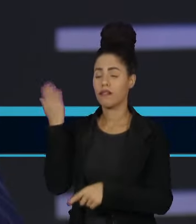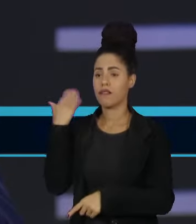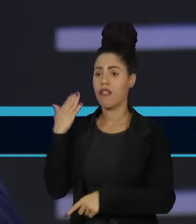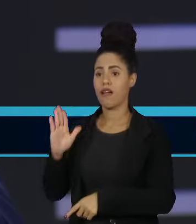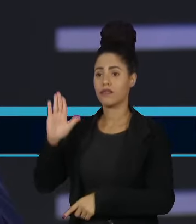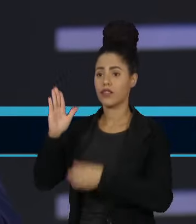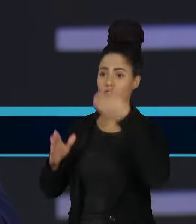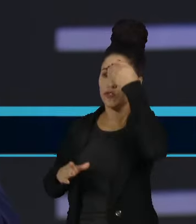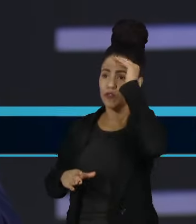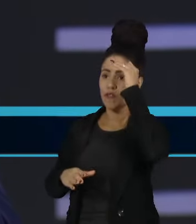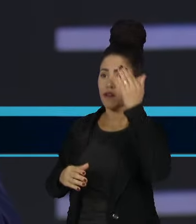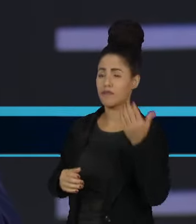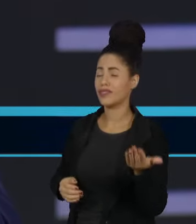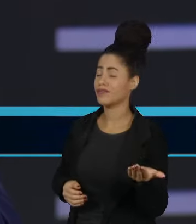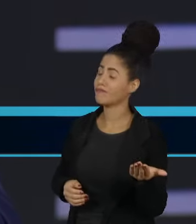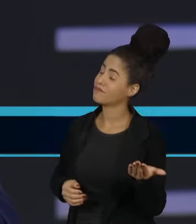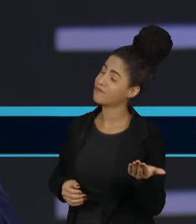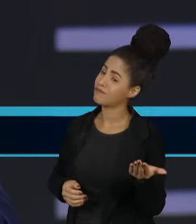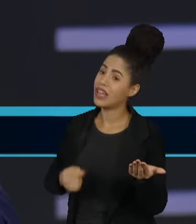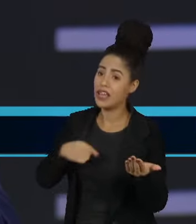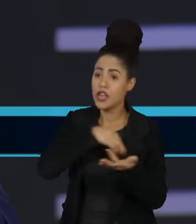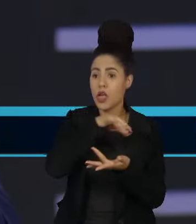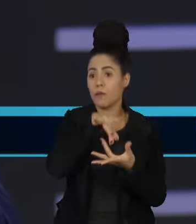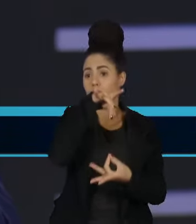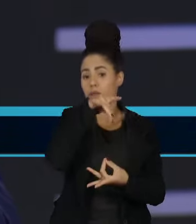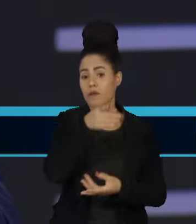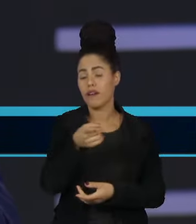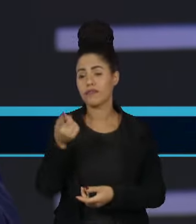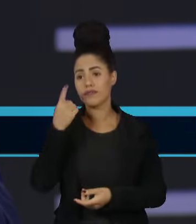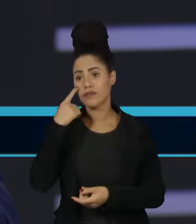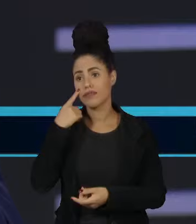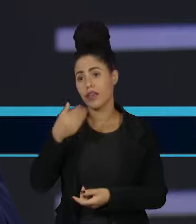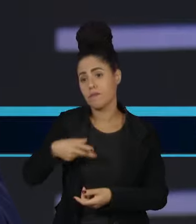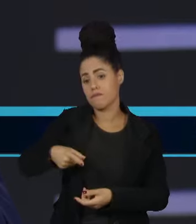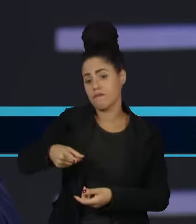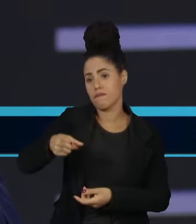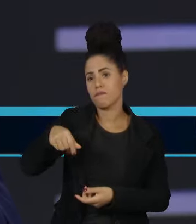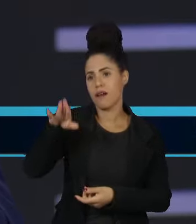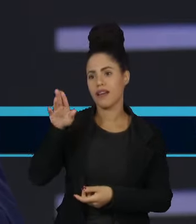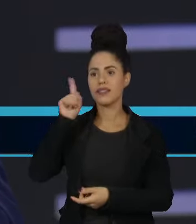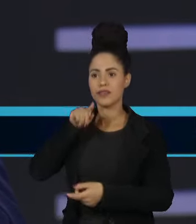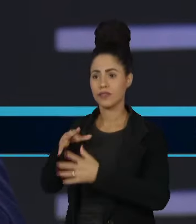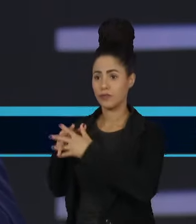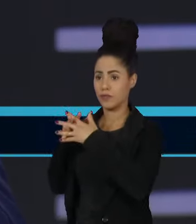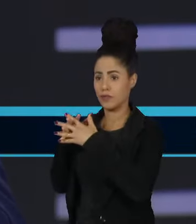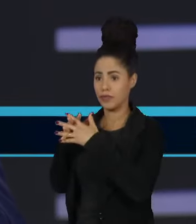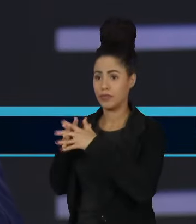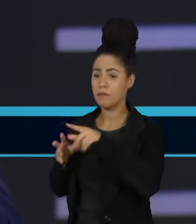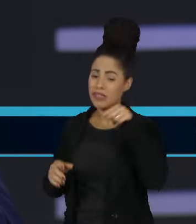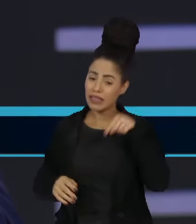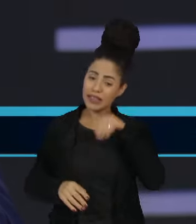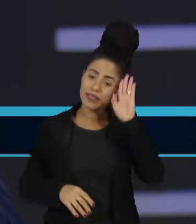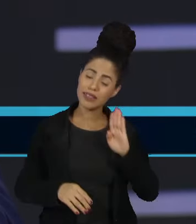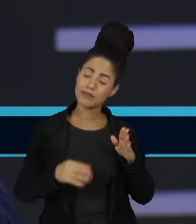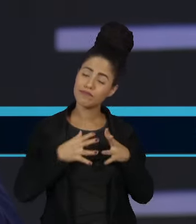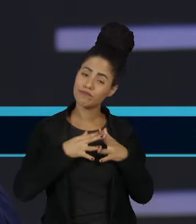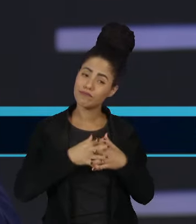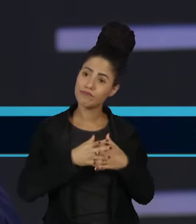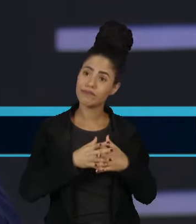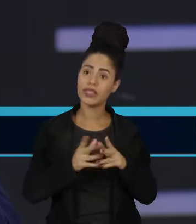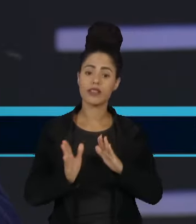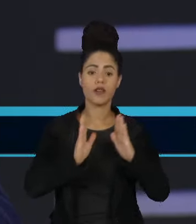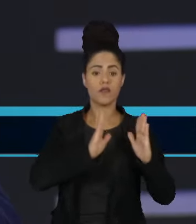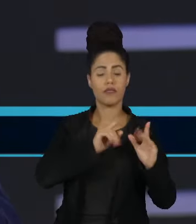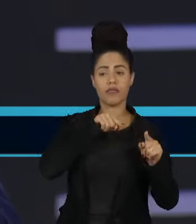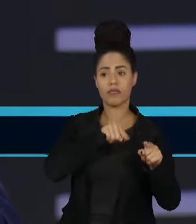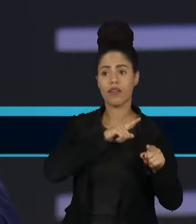lá. Então, isso não é uma democracia que tem uma história muito mais longa que a nossa, nos Estados Unidos. Agora, aqui é complicado. De um lado, tem essa questão das